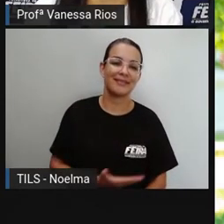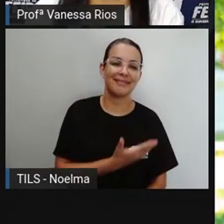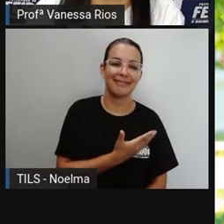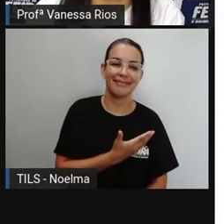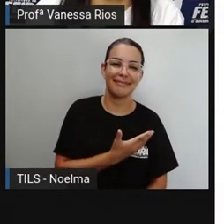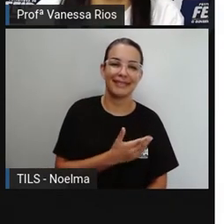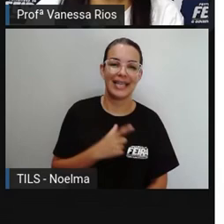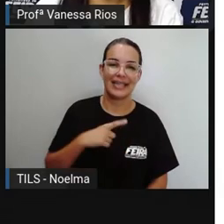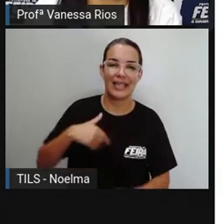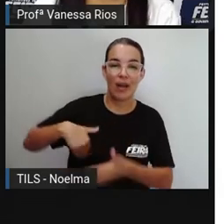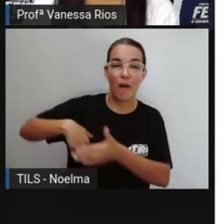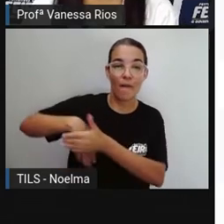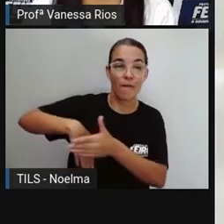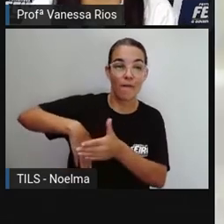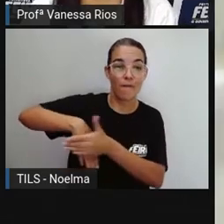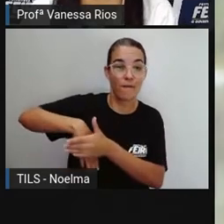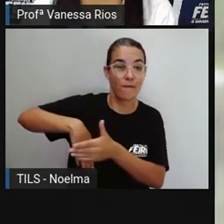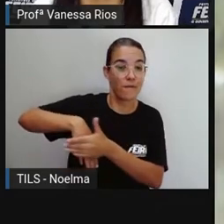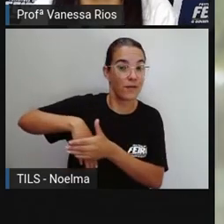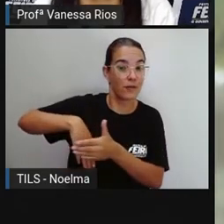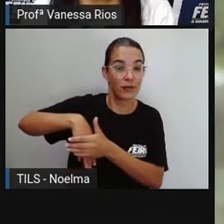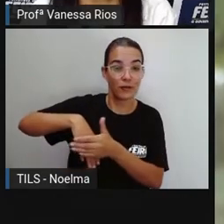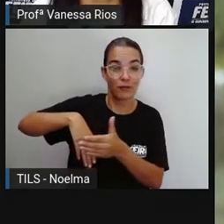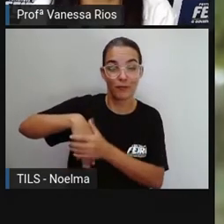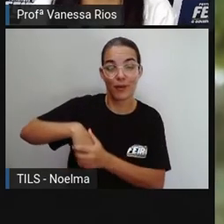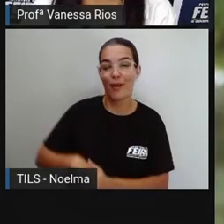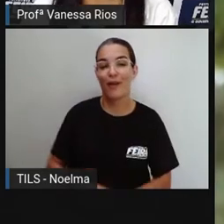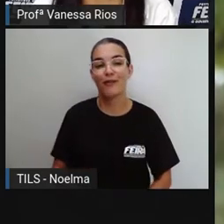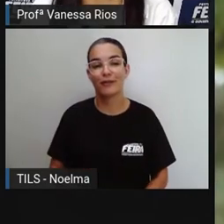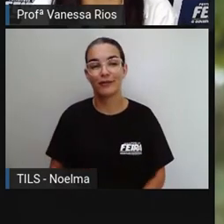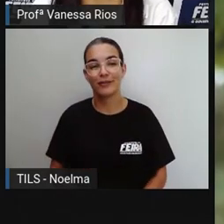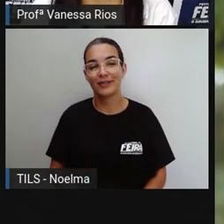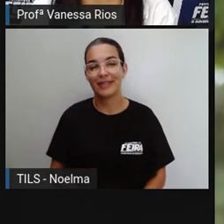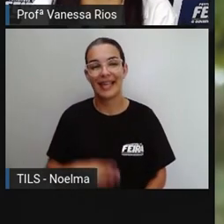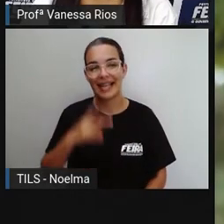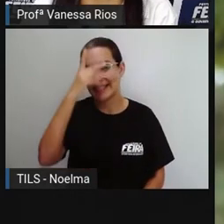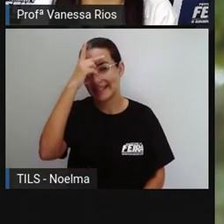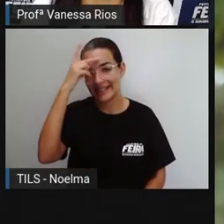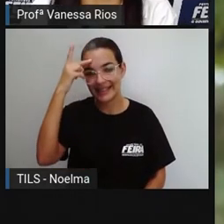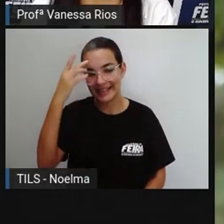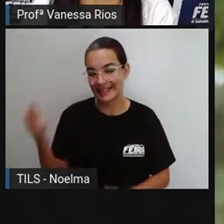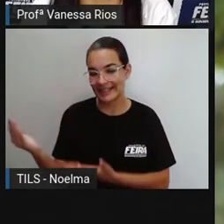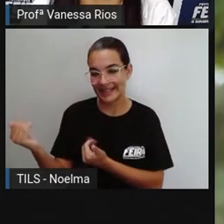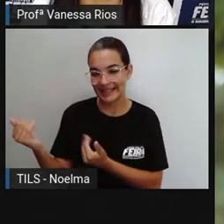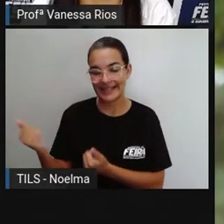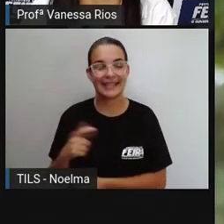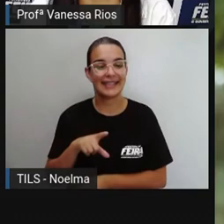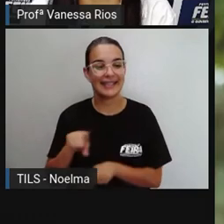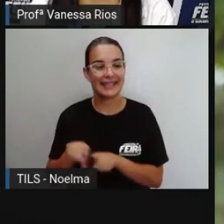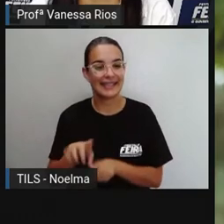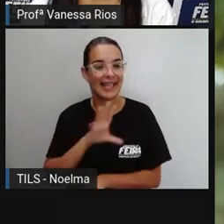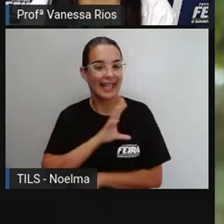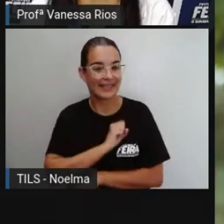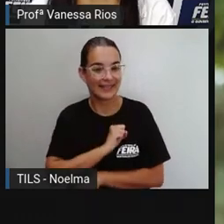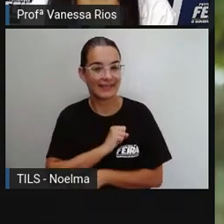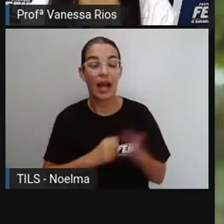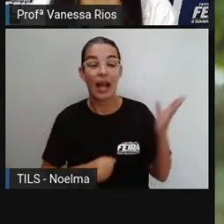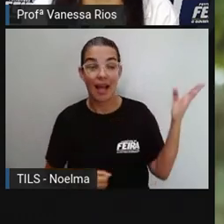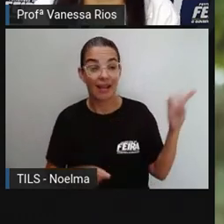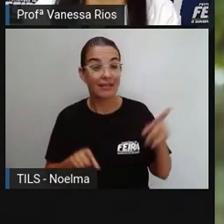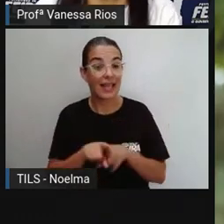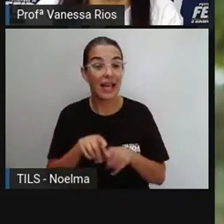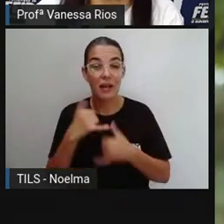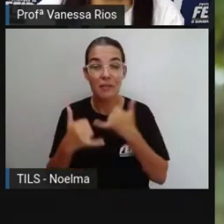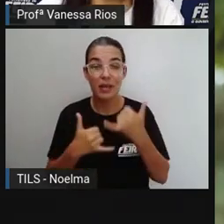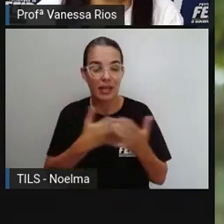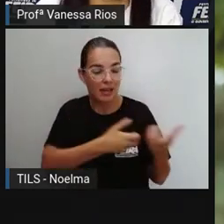aí o futebol, que é algo aí tão conhecido e amado, né? Pelas crianças e por jovens também. Aí a gente tem aí a